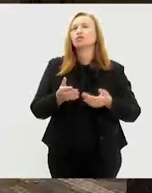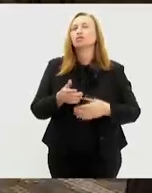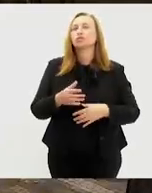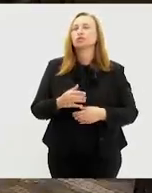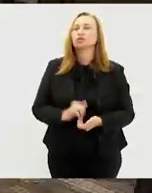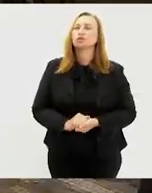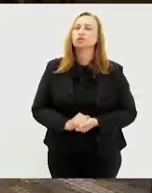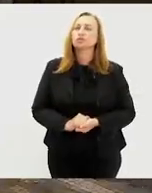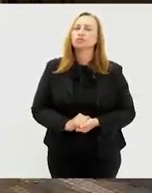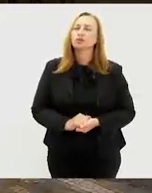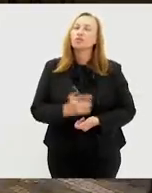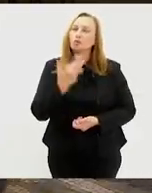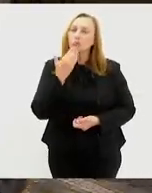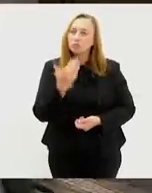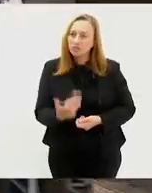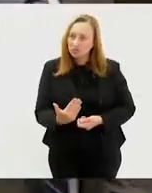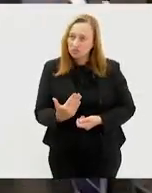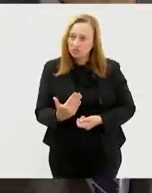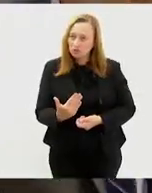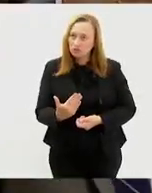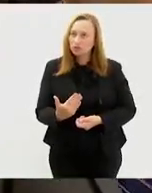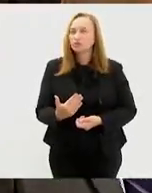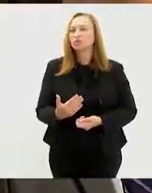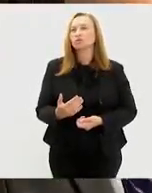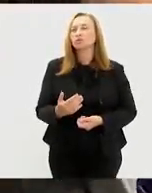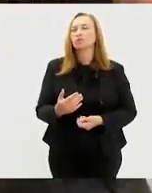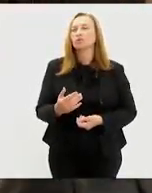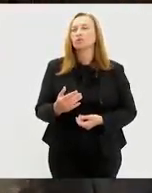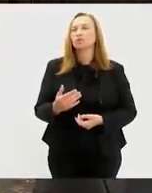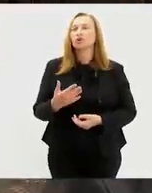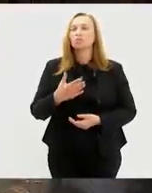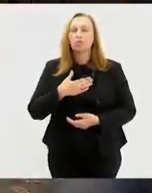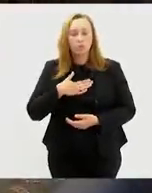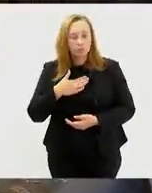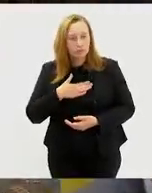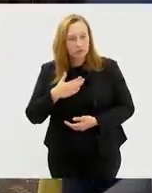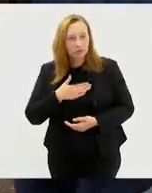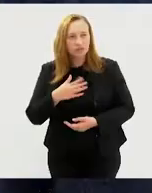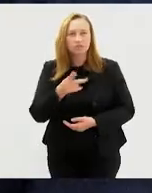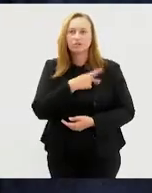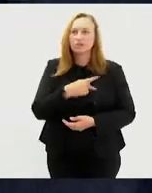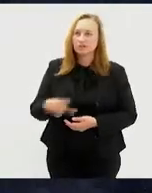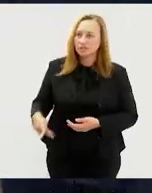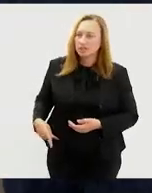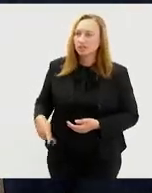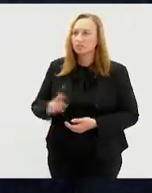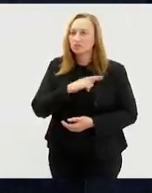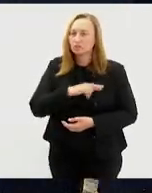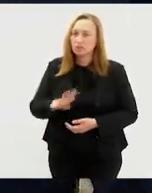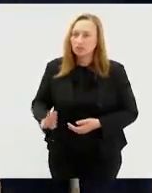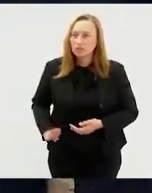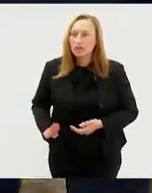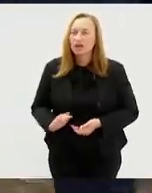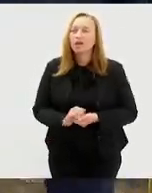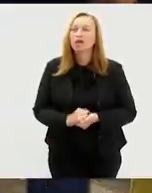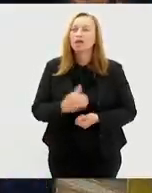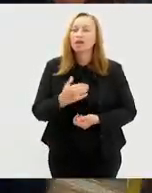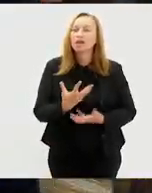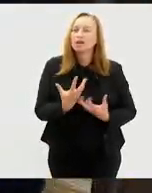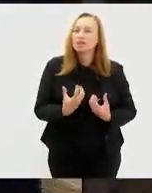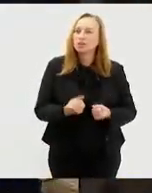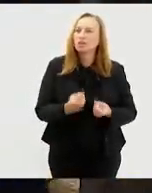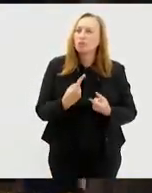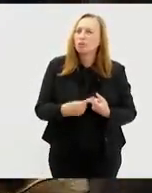Foo da frente parlamentar feita por mim ao presidente barcel ele prontamente atendeu porque nós